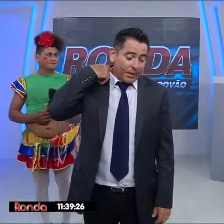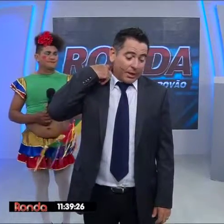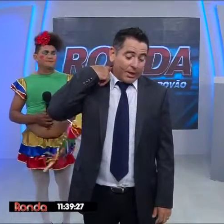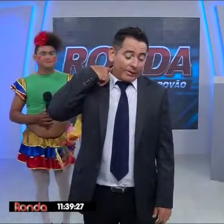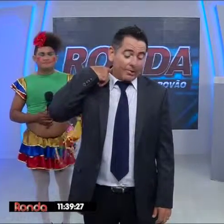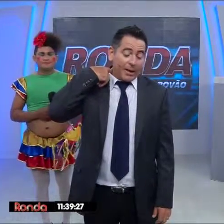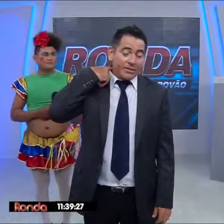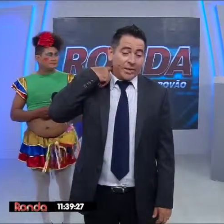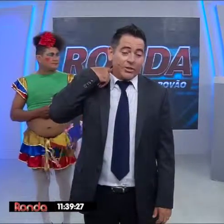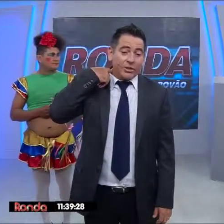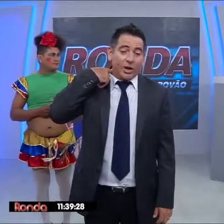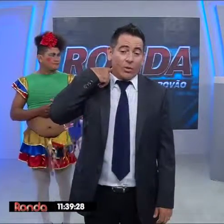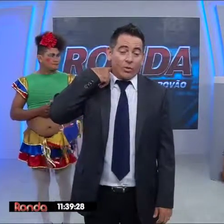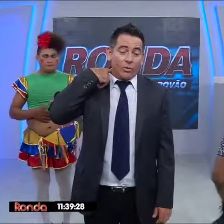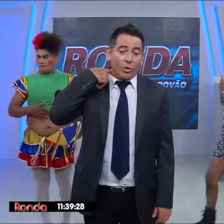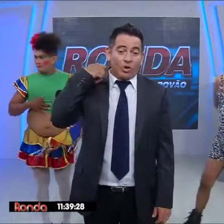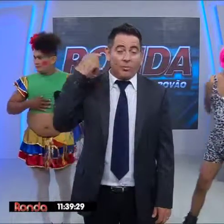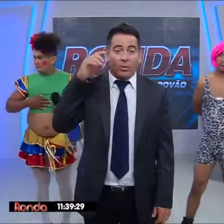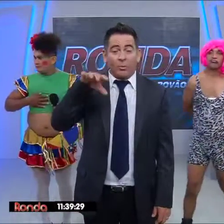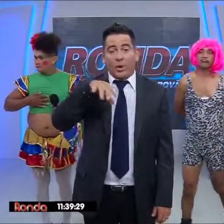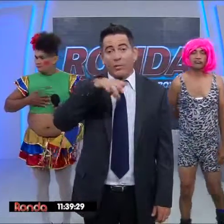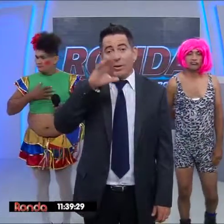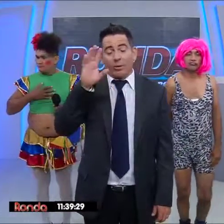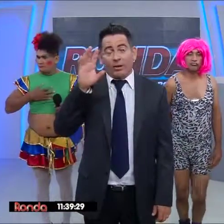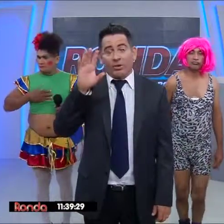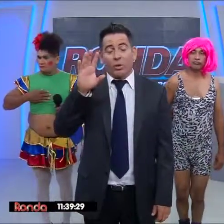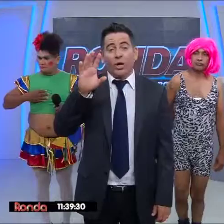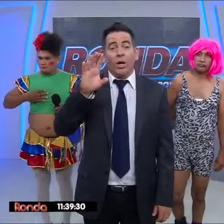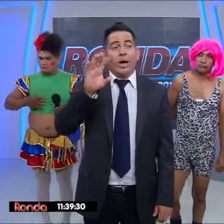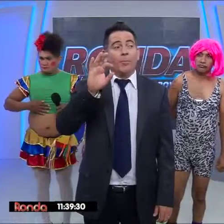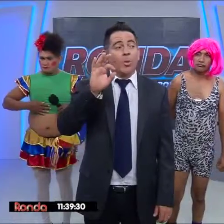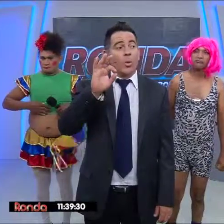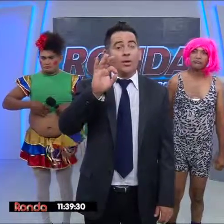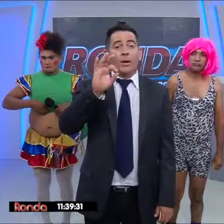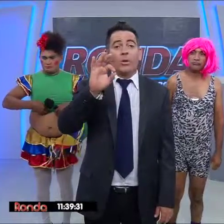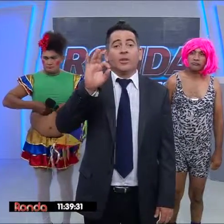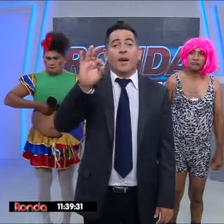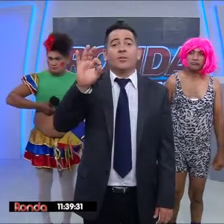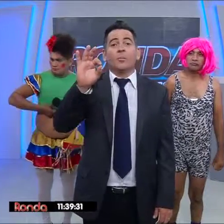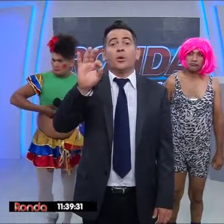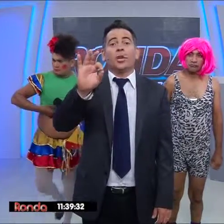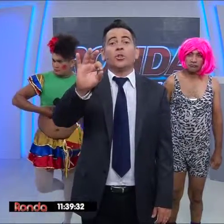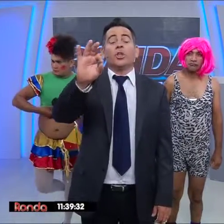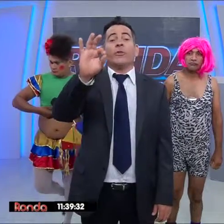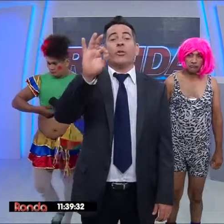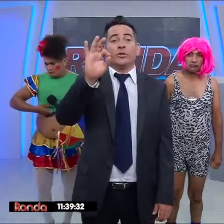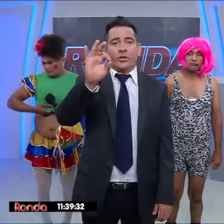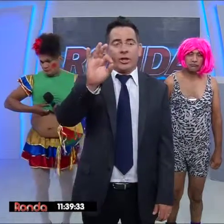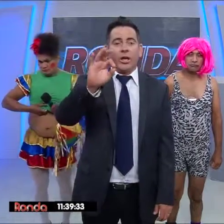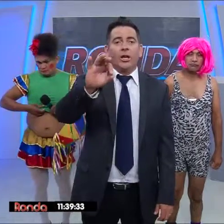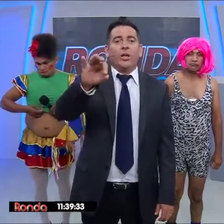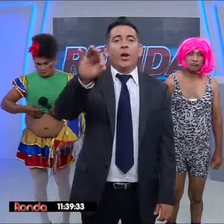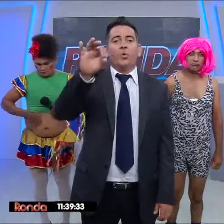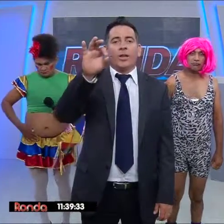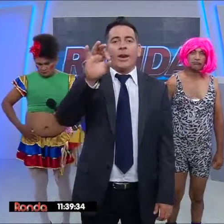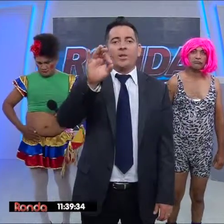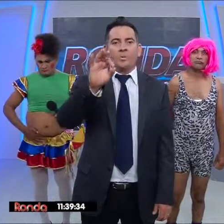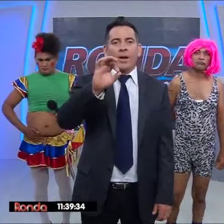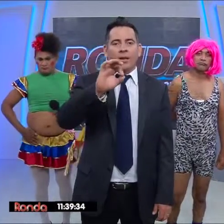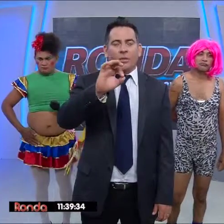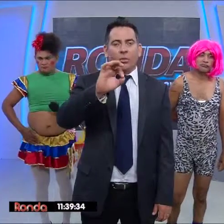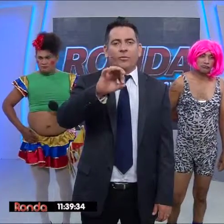verdade, esse presente que é hoje o meu norte para o Piauí, para o Brasil, é por conta da coisa mais importante que é você, que